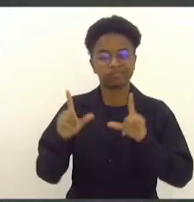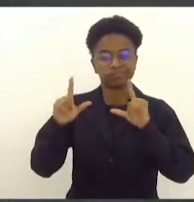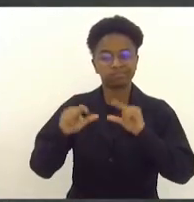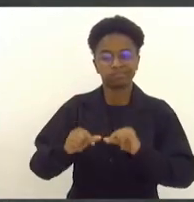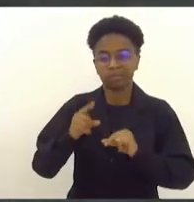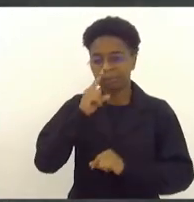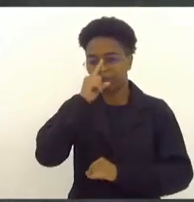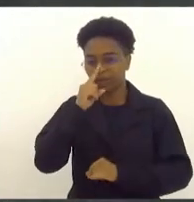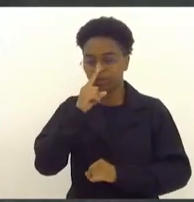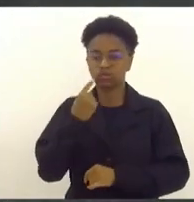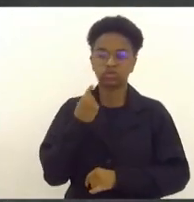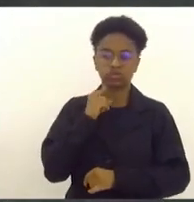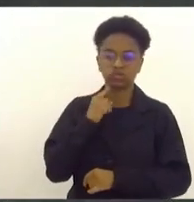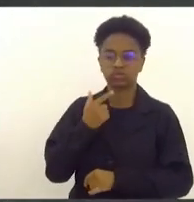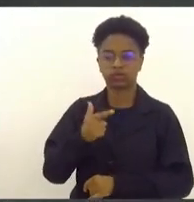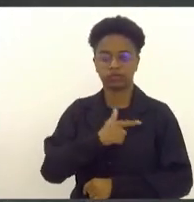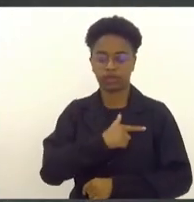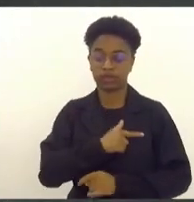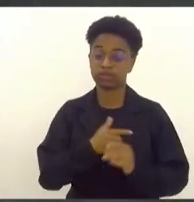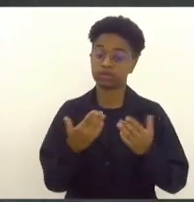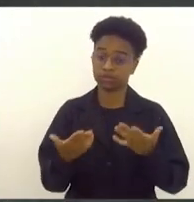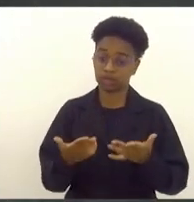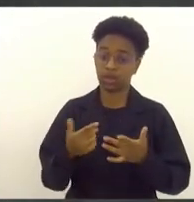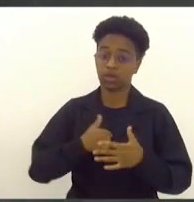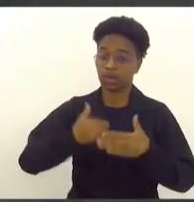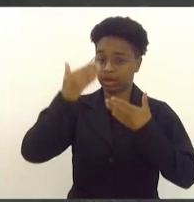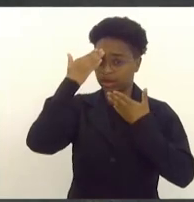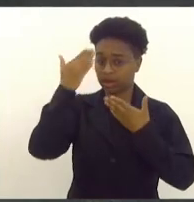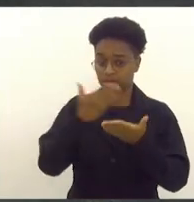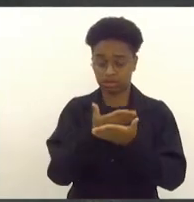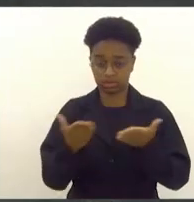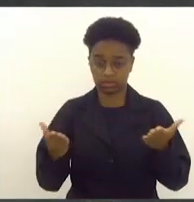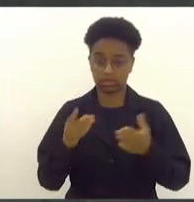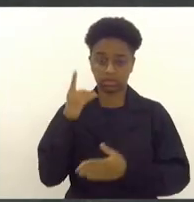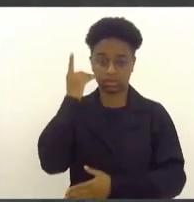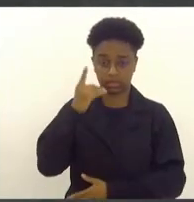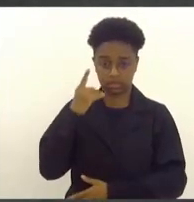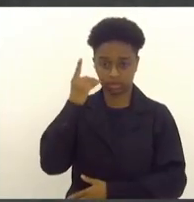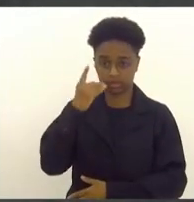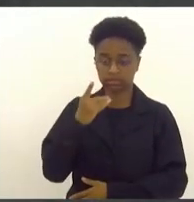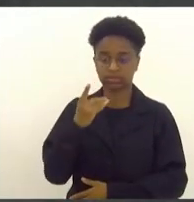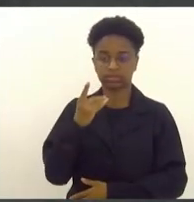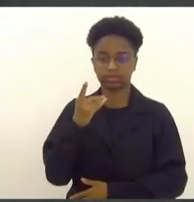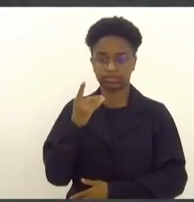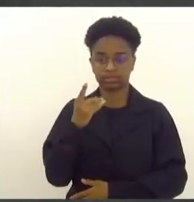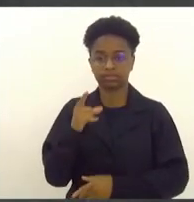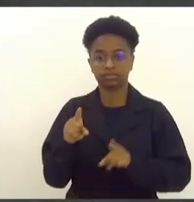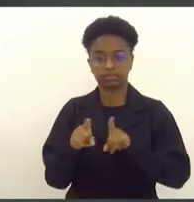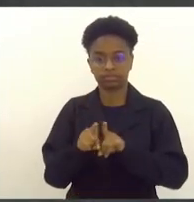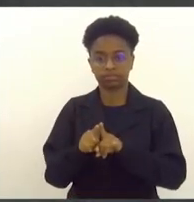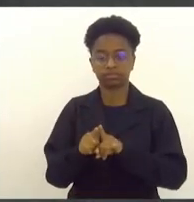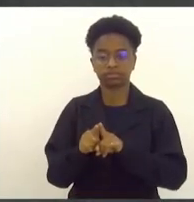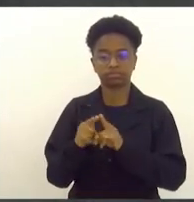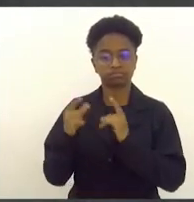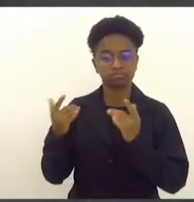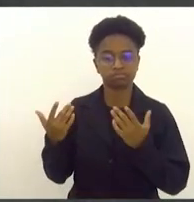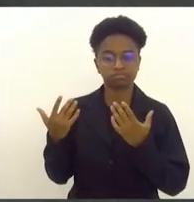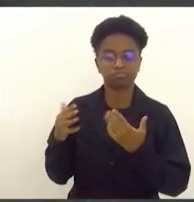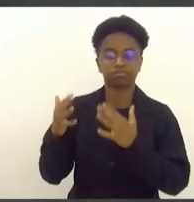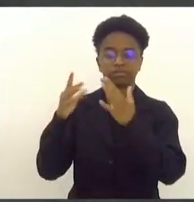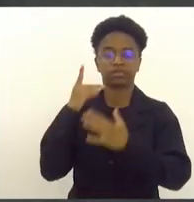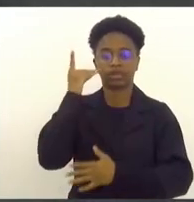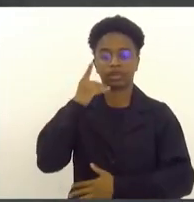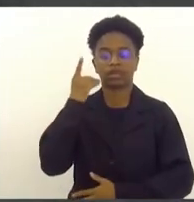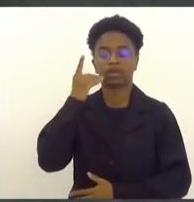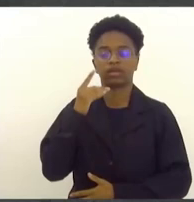sujo feio portanto então eu agradeço a todos os deputados e enaltes os deputados Júlio